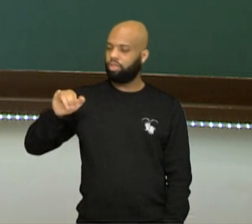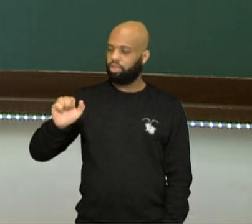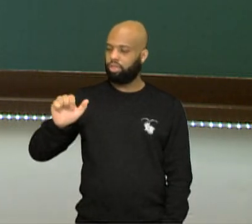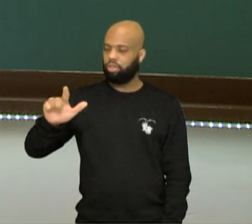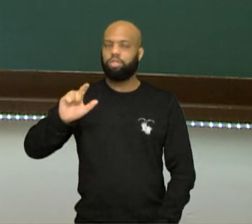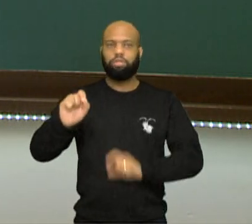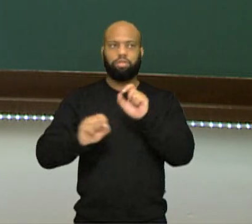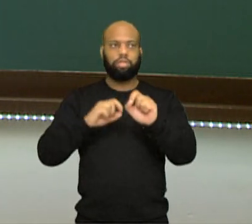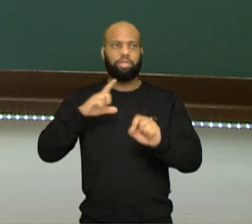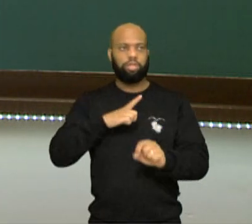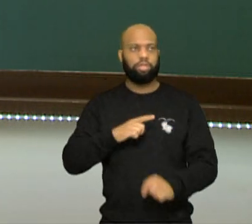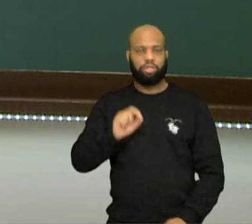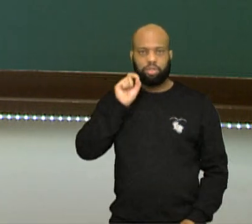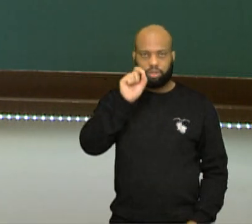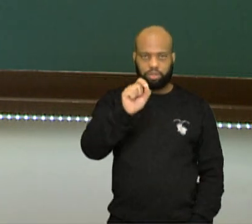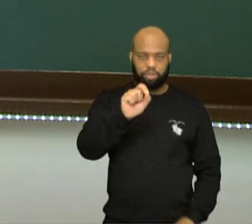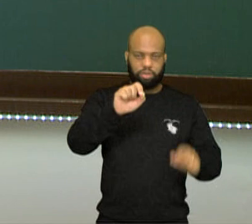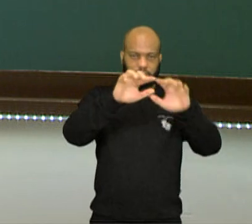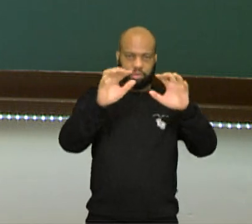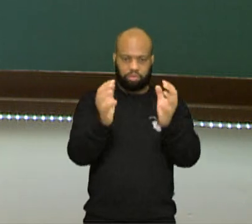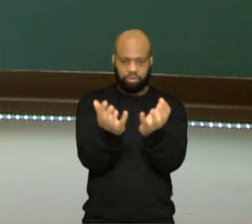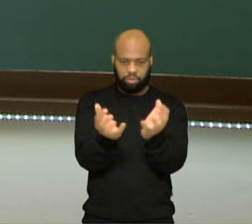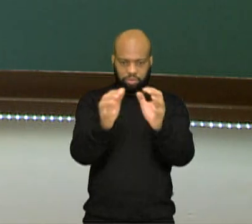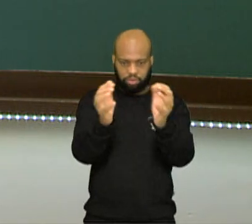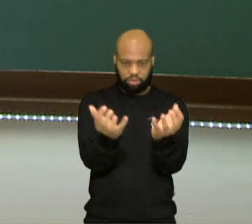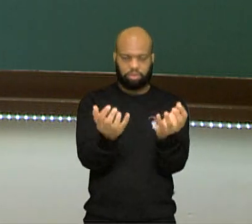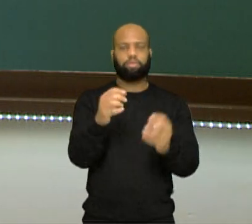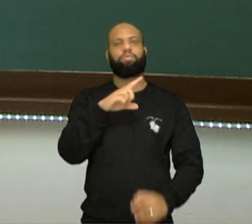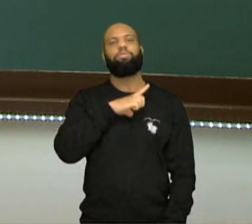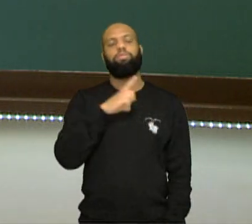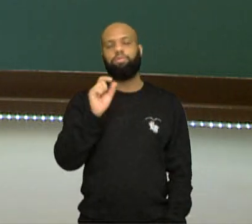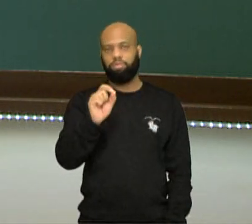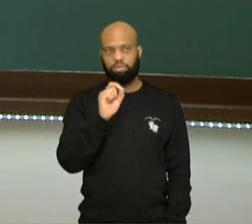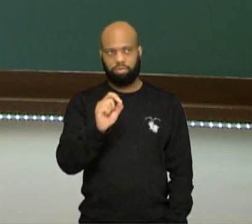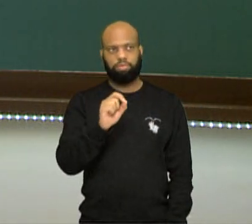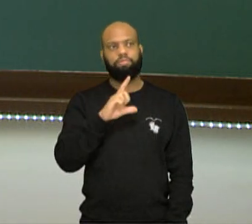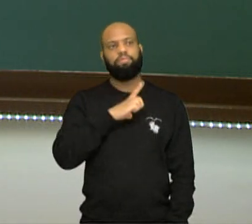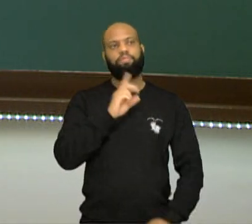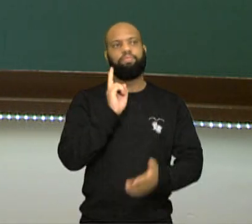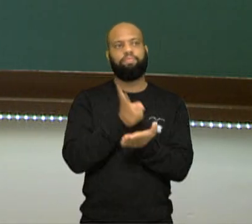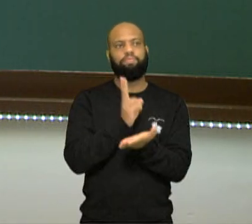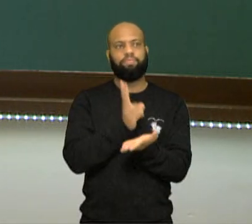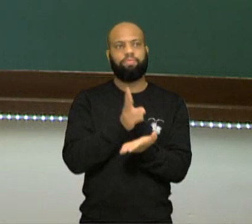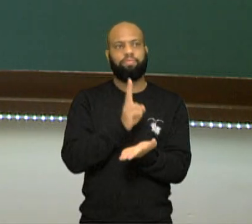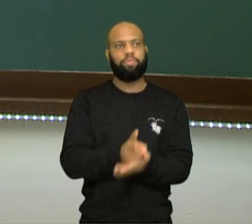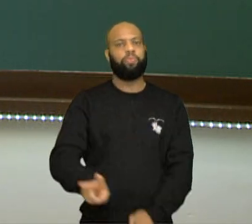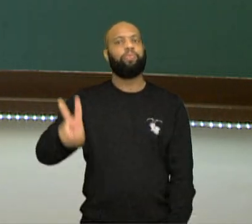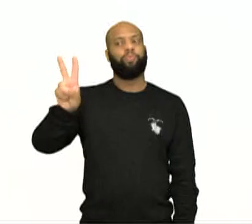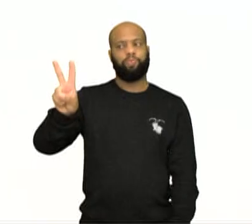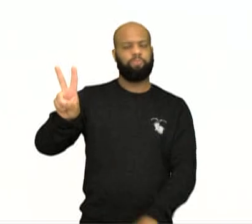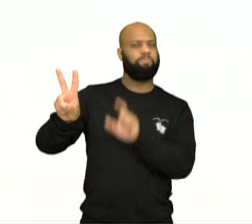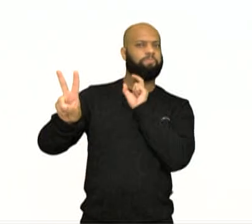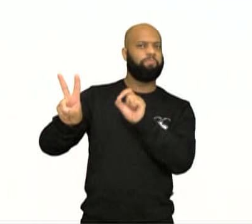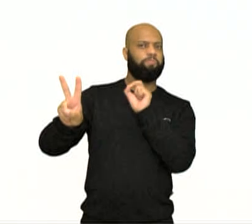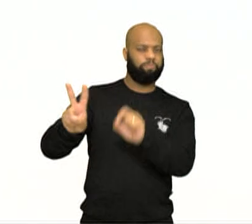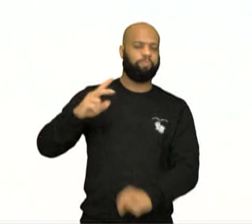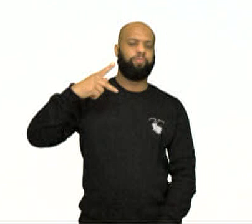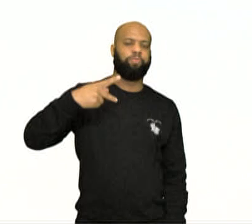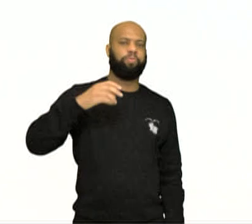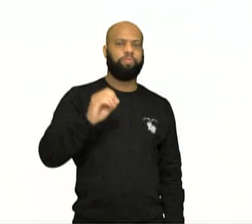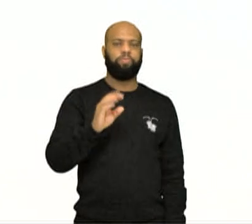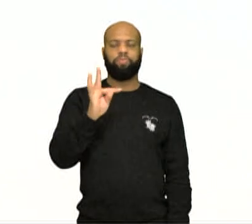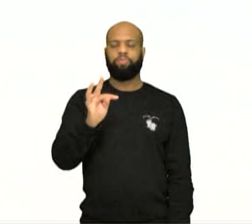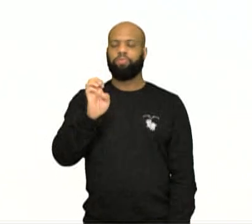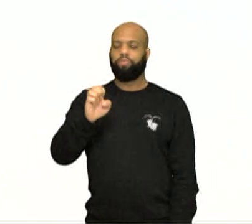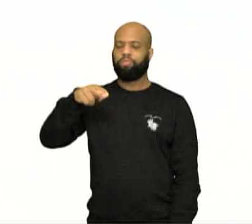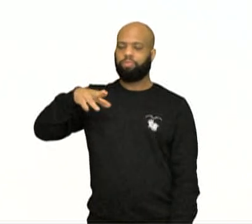os pontos nessa superfície esférica apresentam o mesmo potencial elétrico. Então, se você pegar